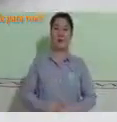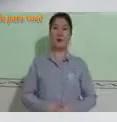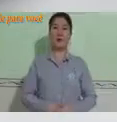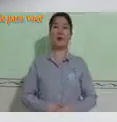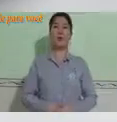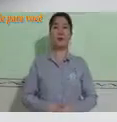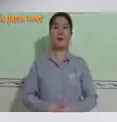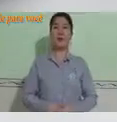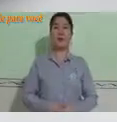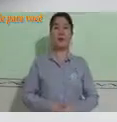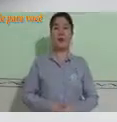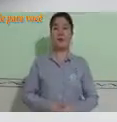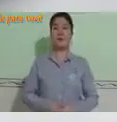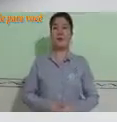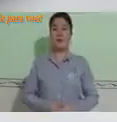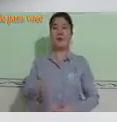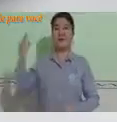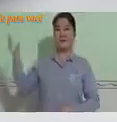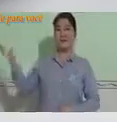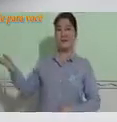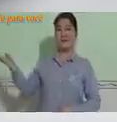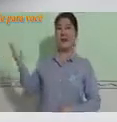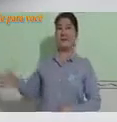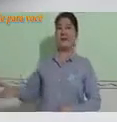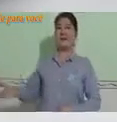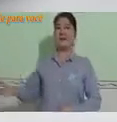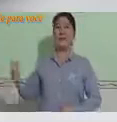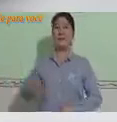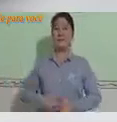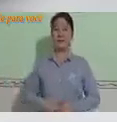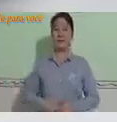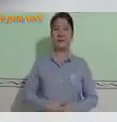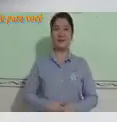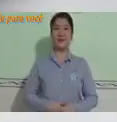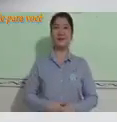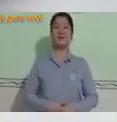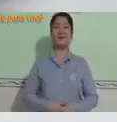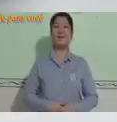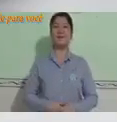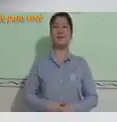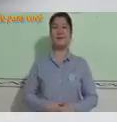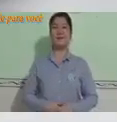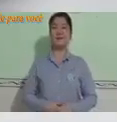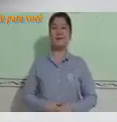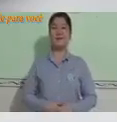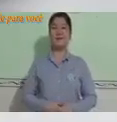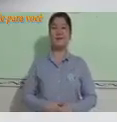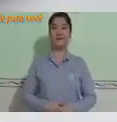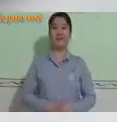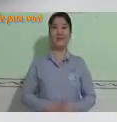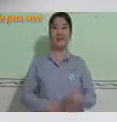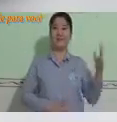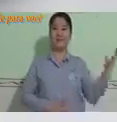Mastigar lentamente faz com que a sensação de saciedade chegue mais rápido ao cérebro, vírgula, e os alimentos sólidos enchem mais